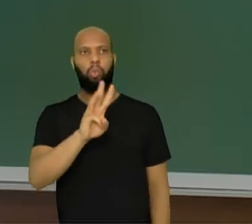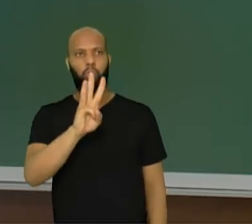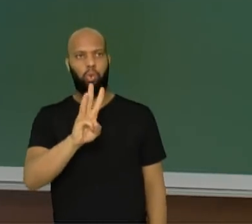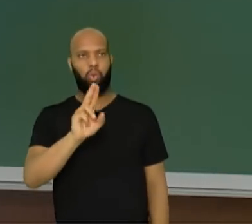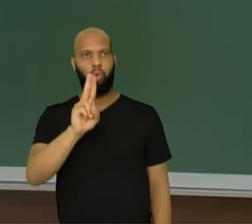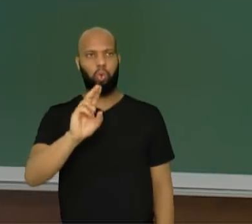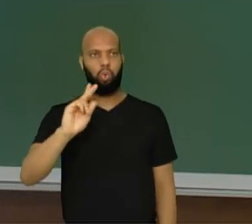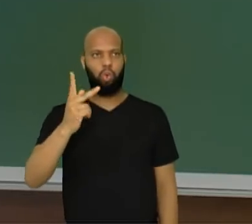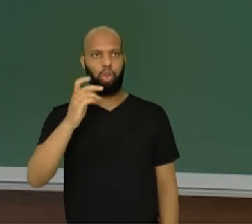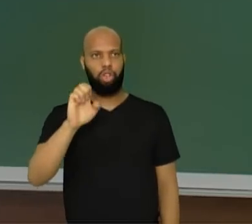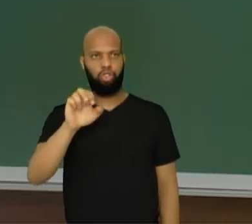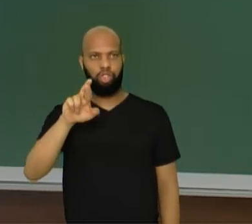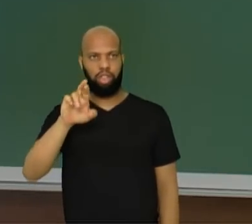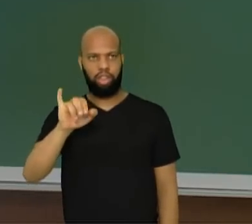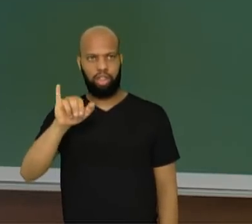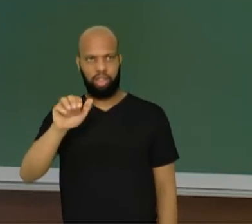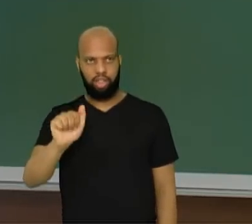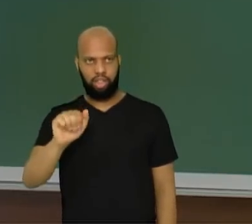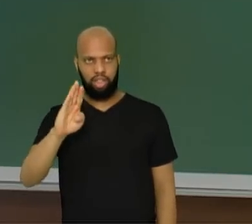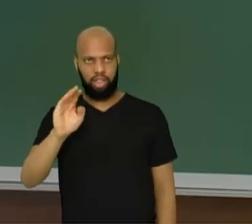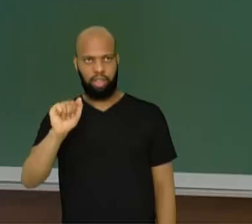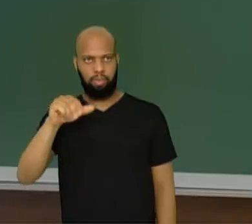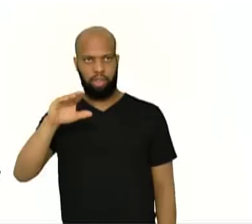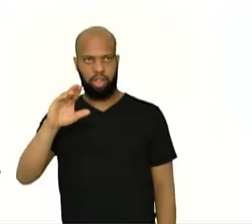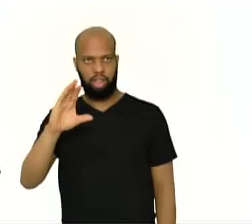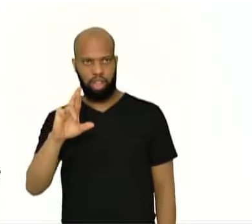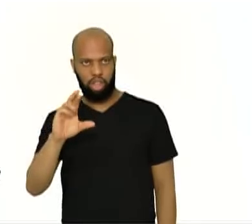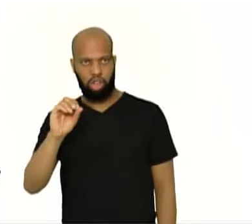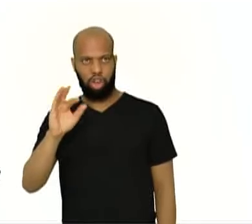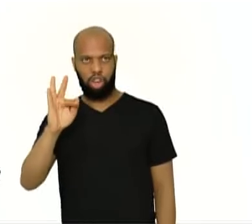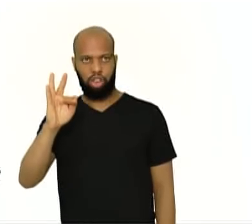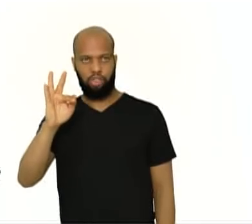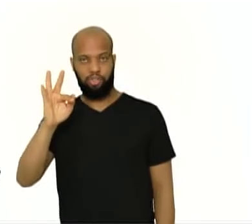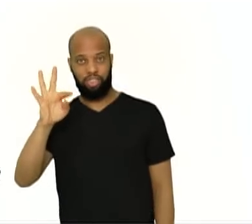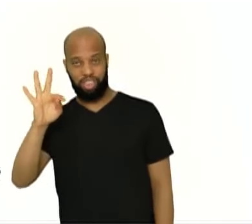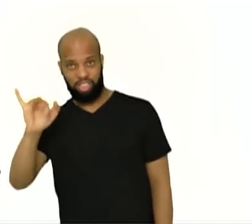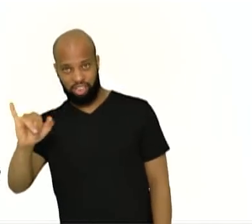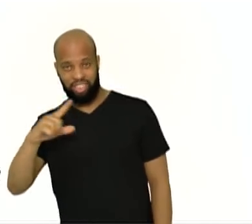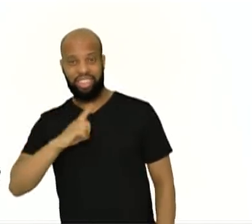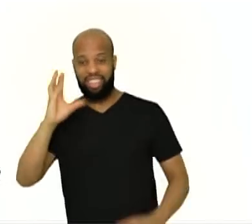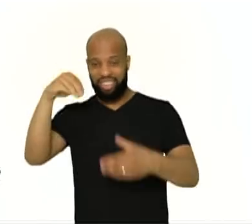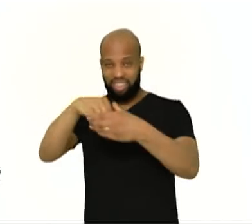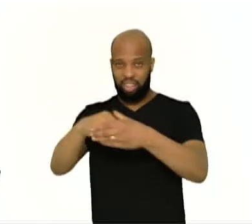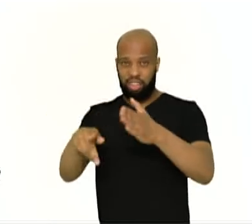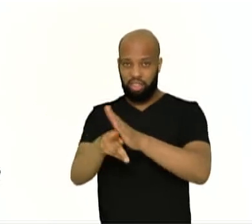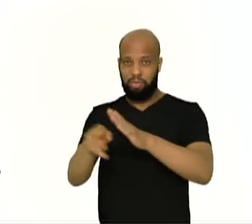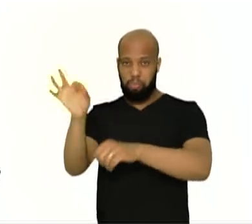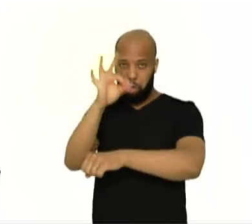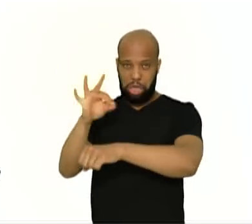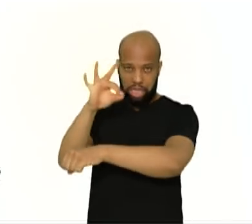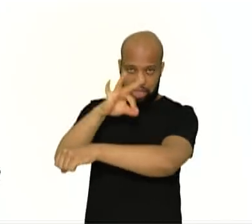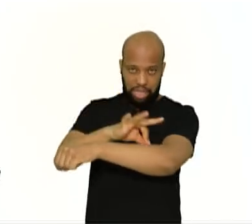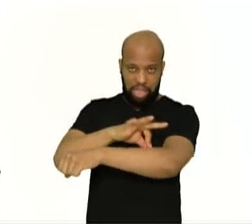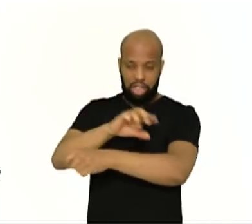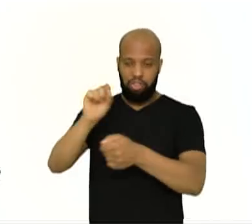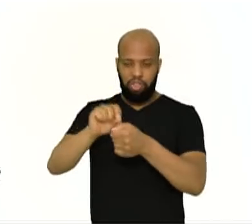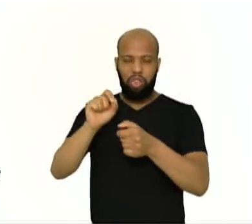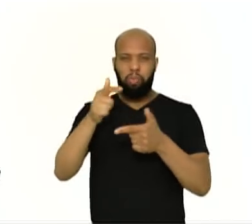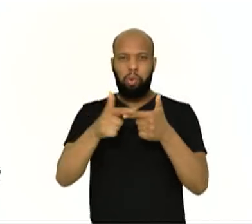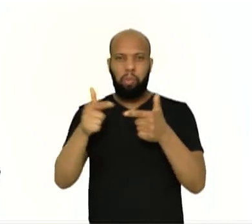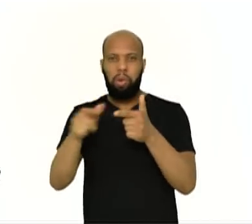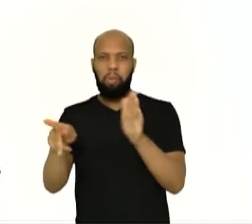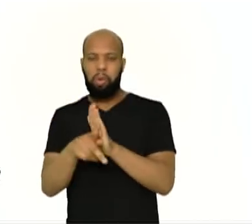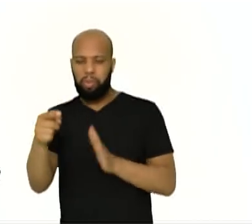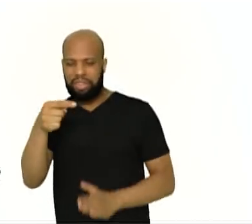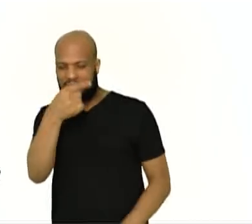mosquito, o Culex, que vai afetar o nosso sistema linfático, que vai fazer essa obstrução do líquido e vai dar